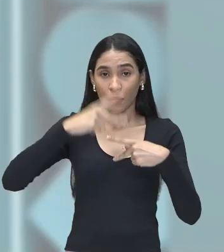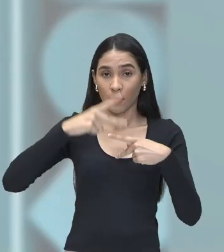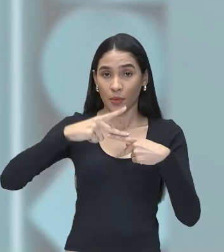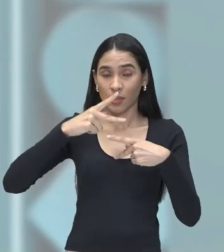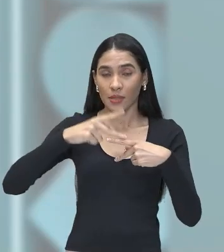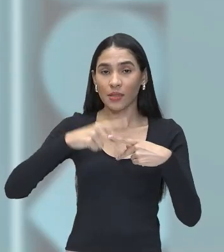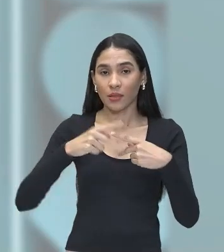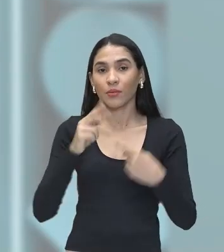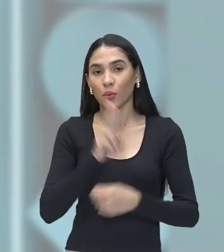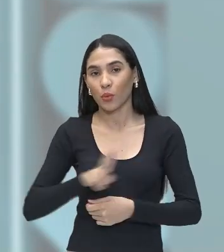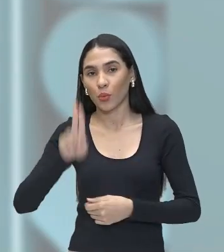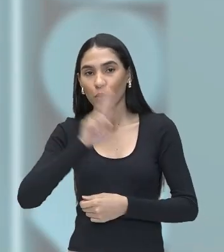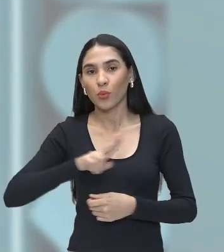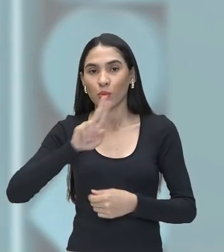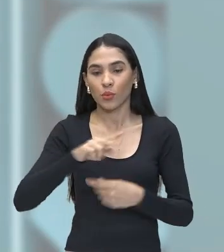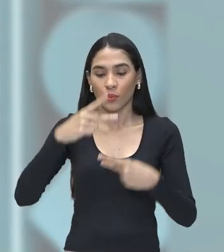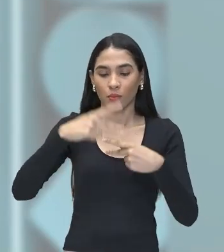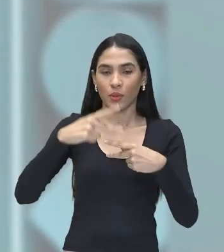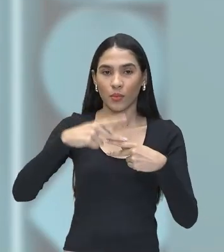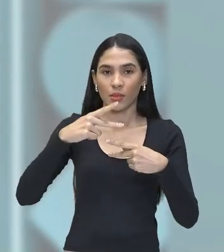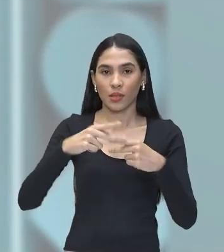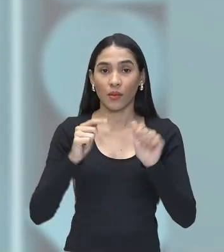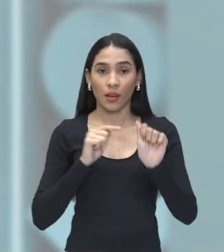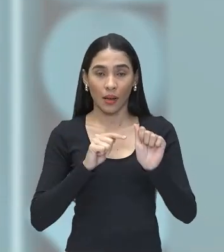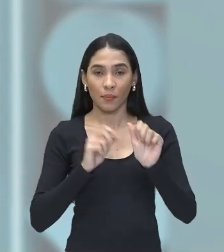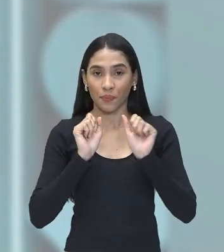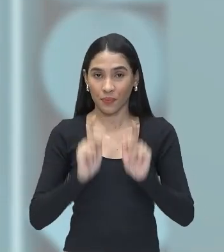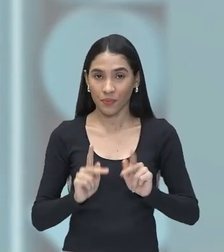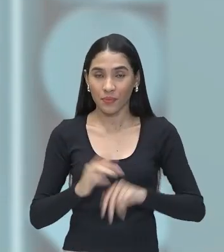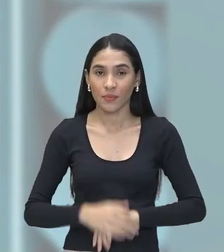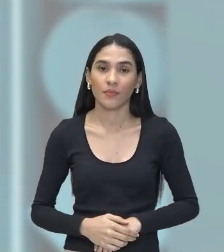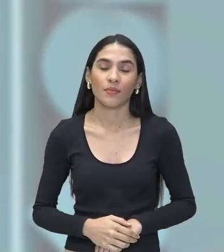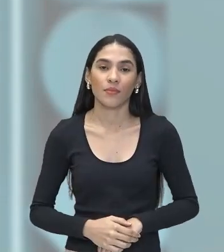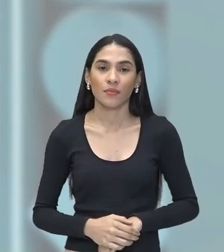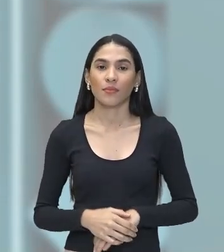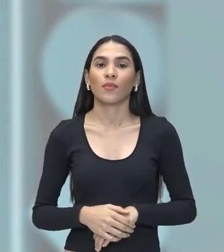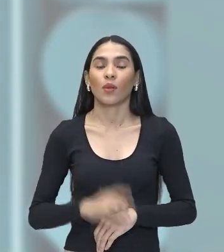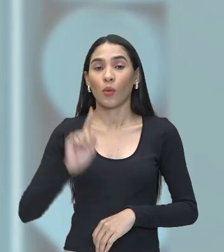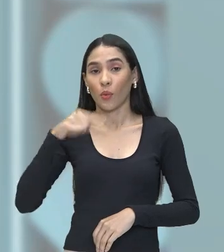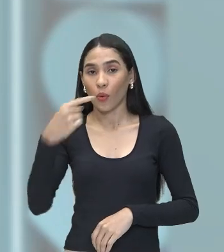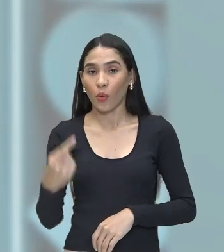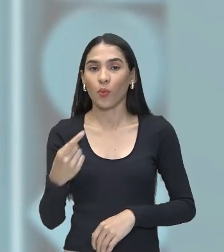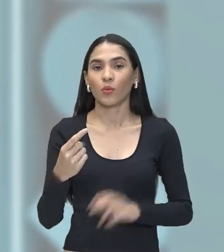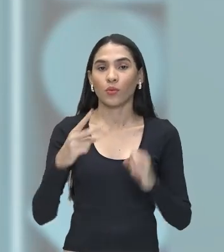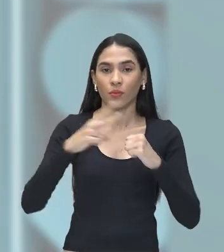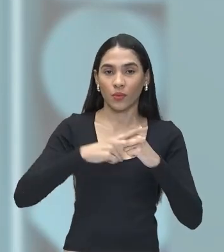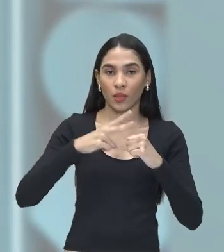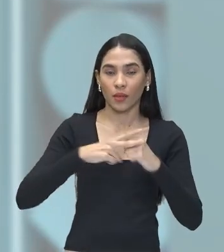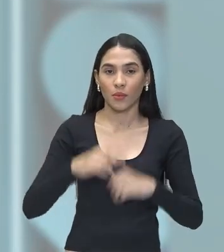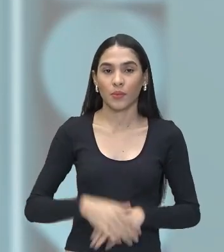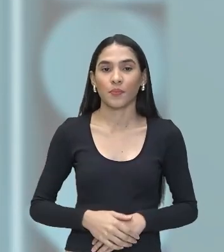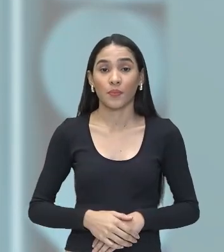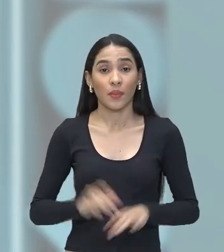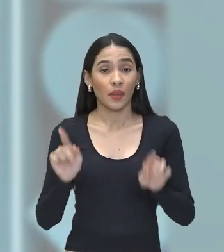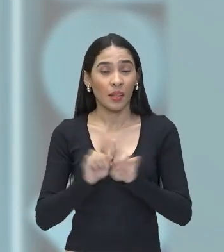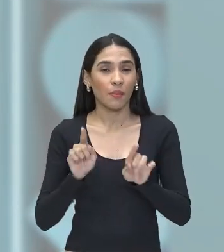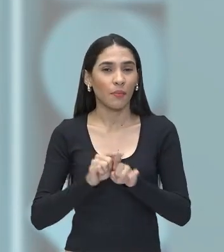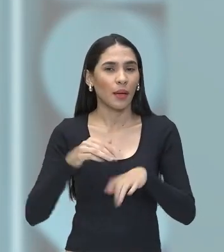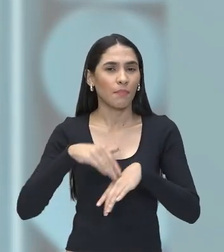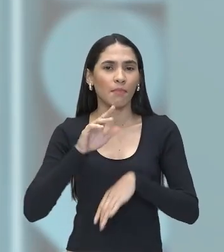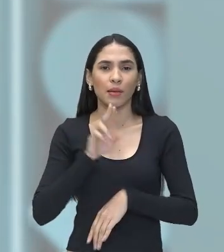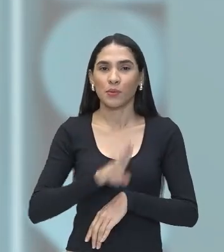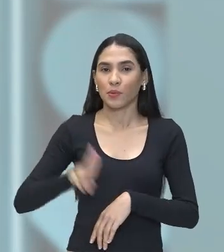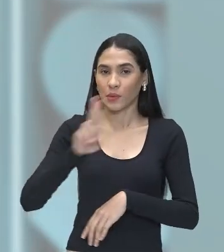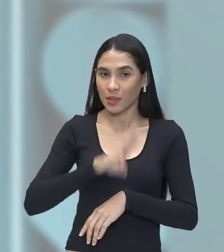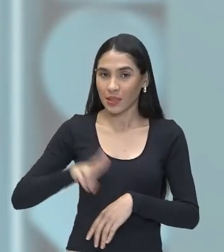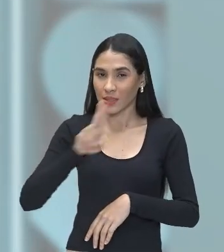ocorre exatamente com a preposição a, ok? Vamos a outro verbo que é bastante utilizado e